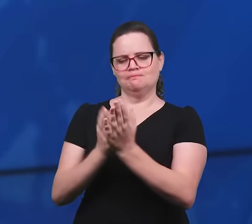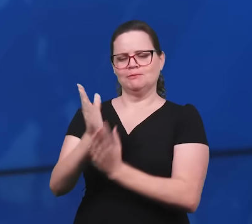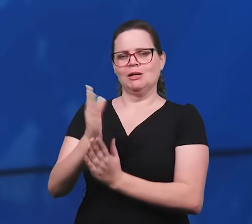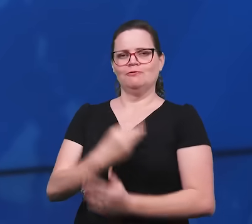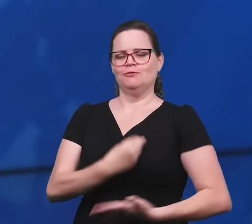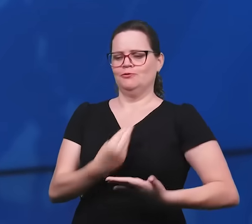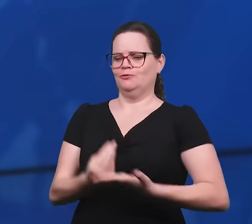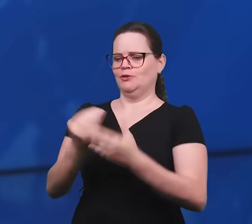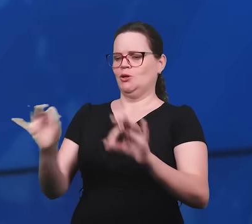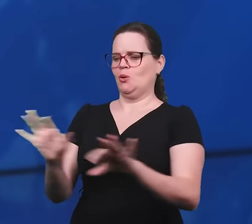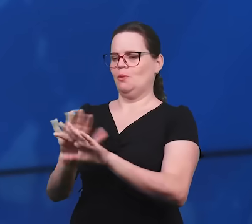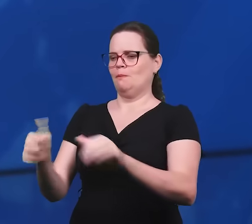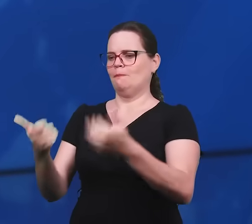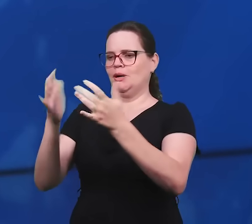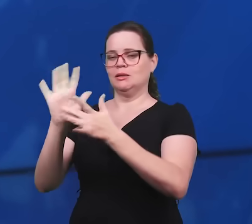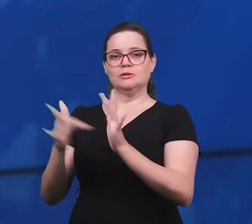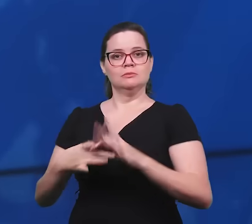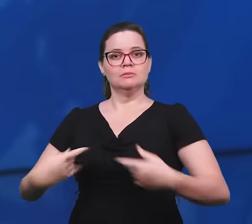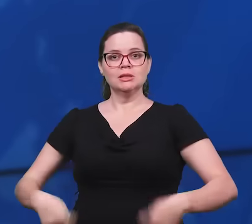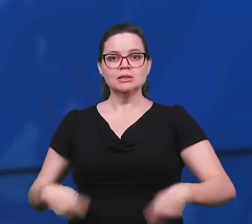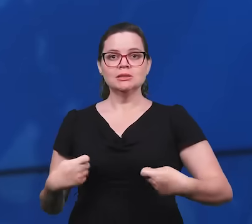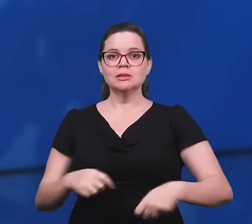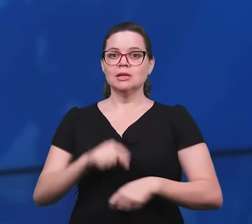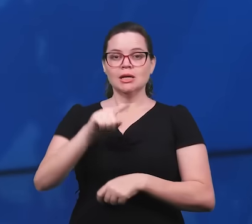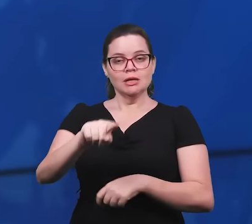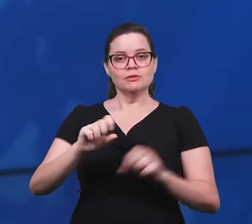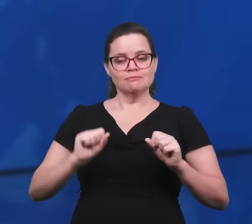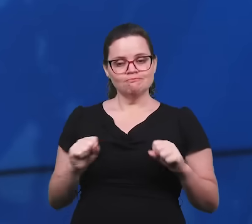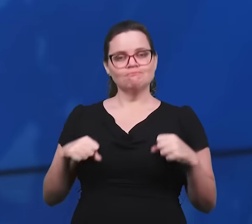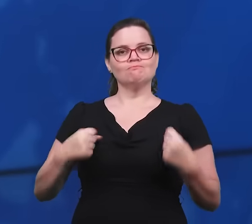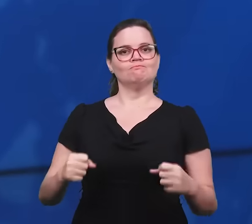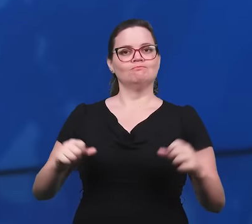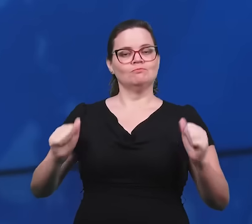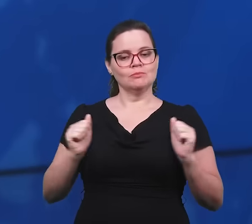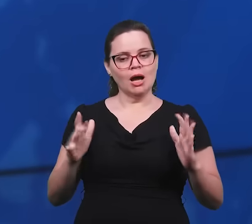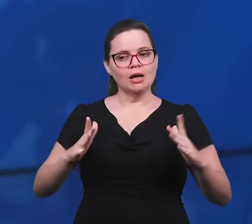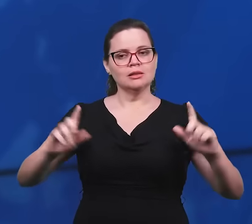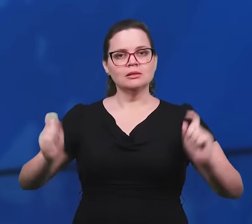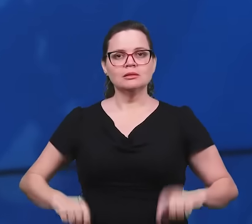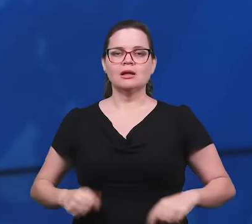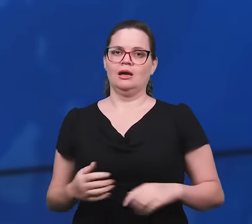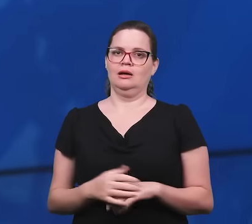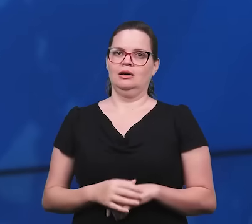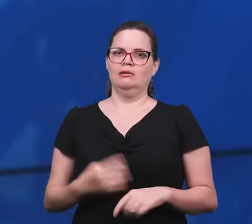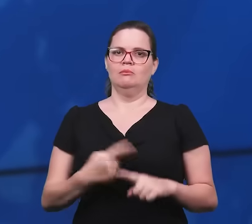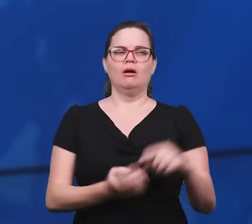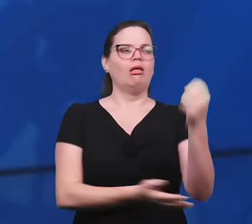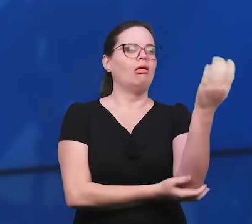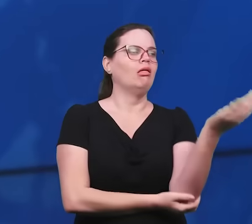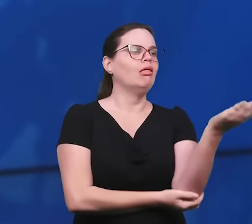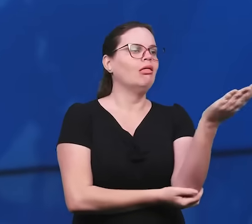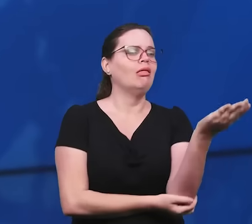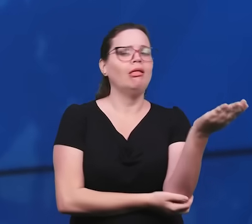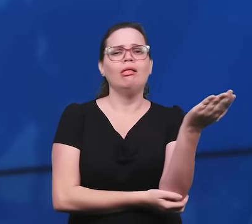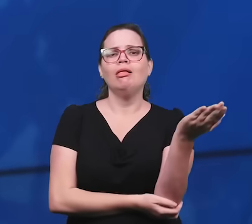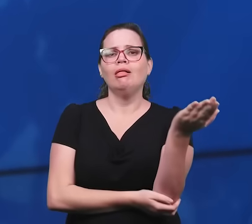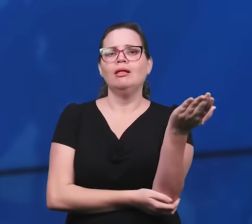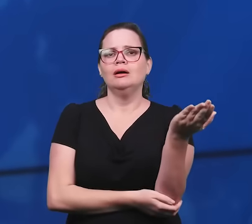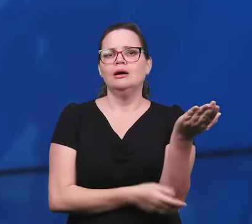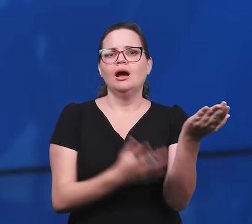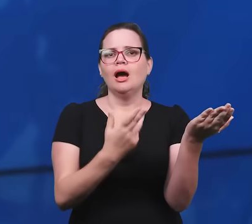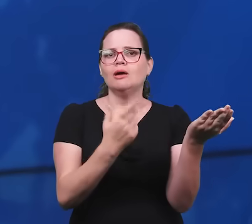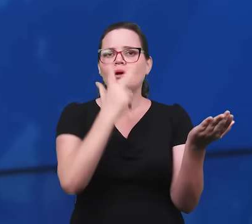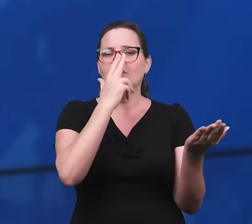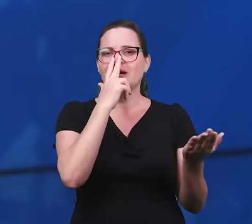quero entregar totalmente a minha vida a Jesus. Para que você se levante dessa posição, mendigando, vivendo de